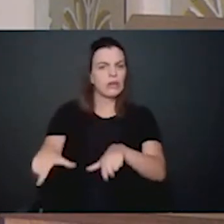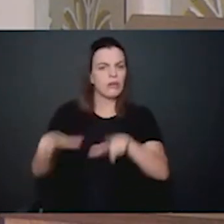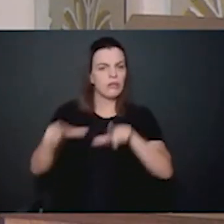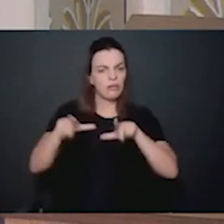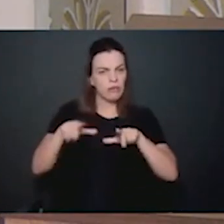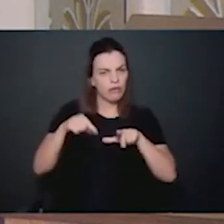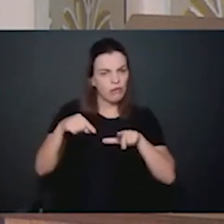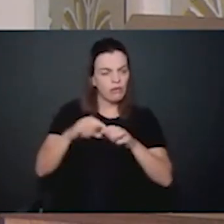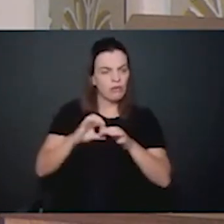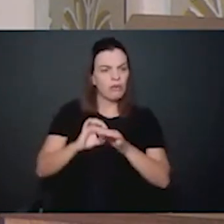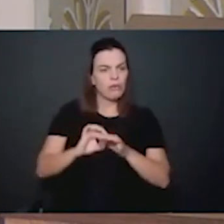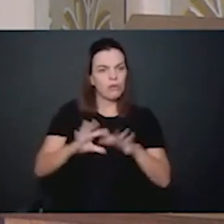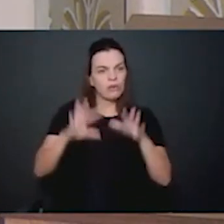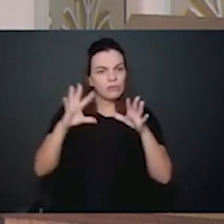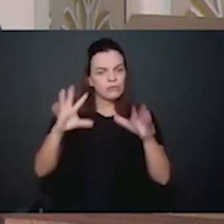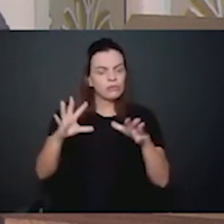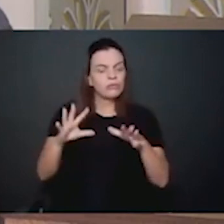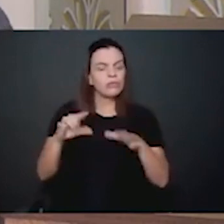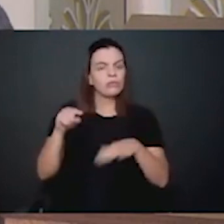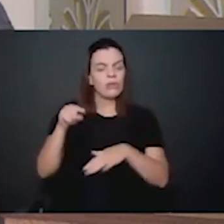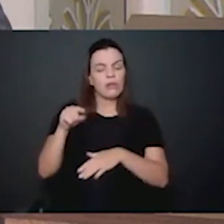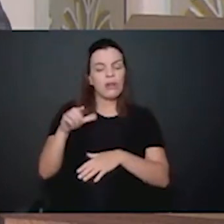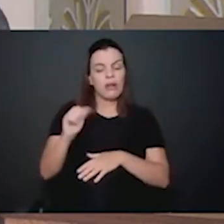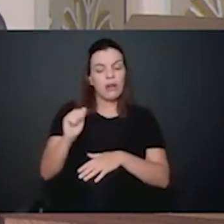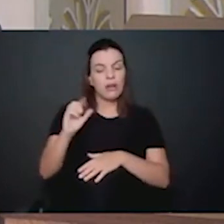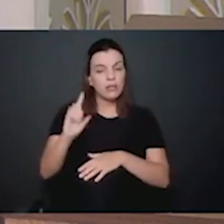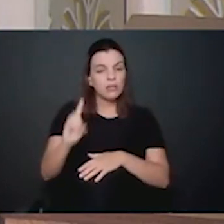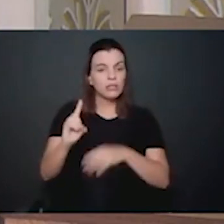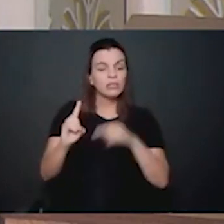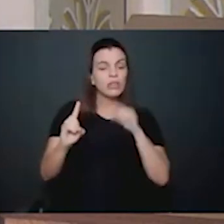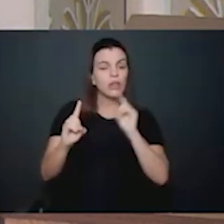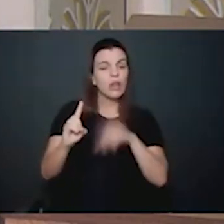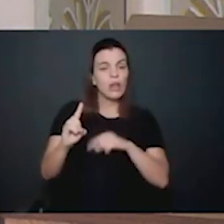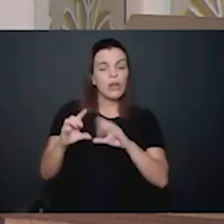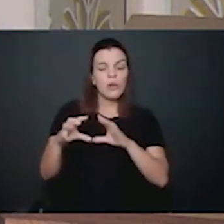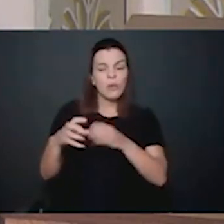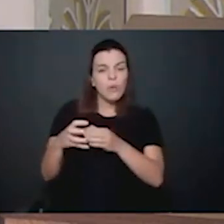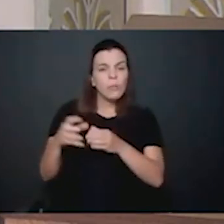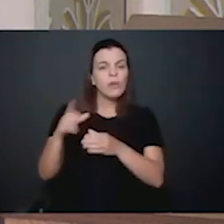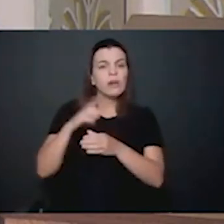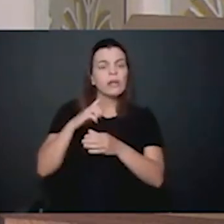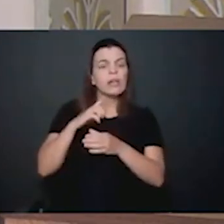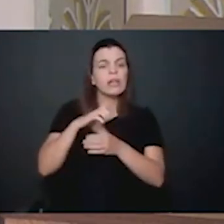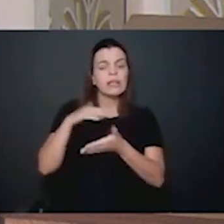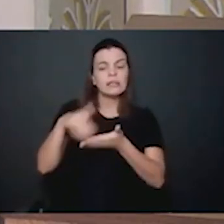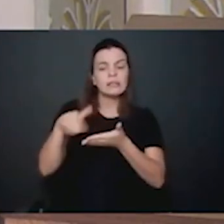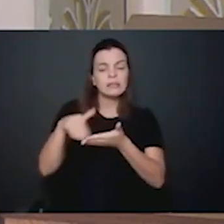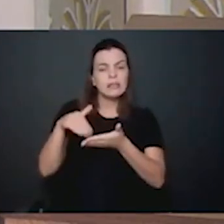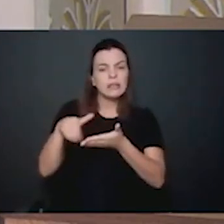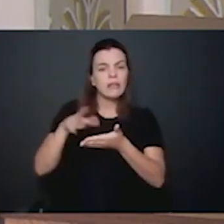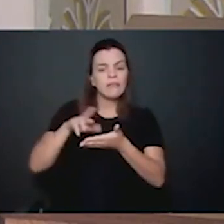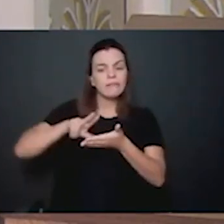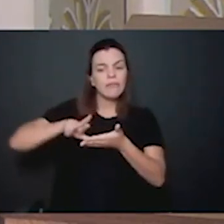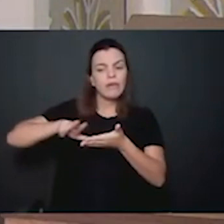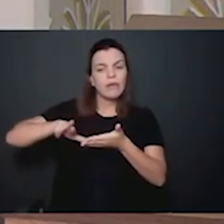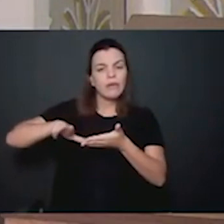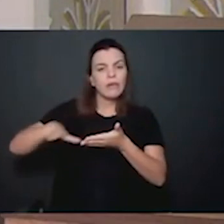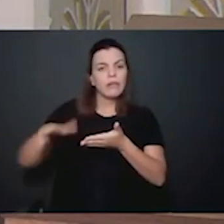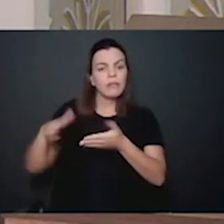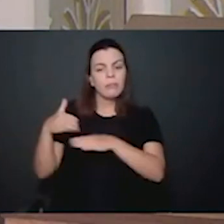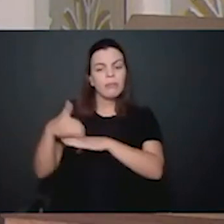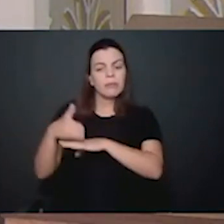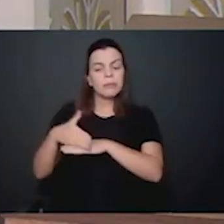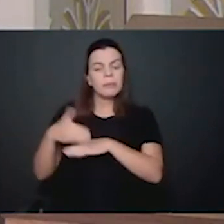é um colegiado que reúne ali diversas secretarias diversos órgãos que participam desse processo de